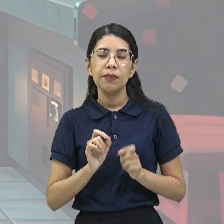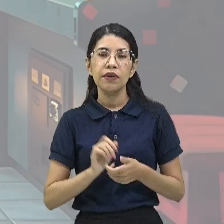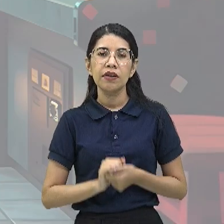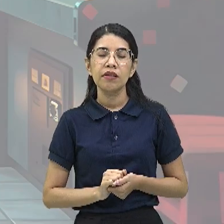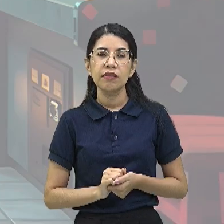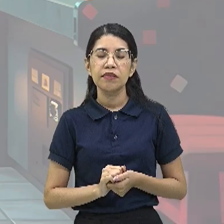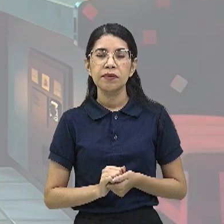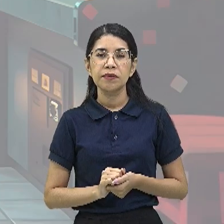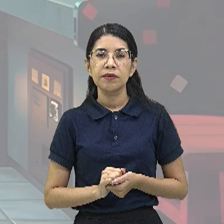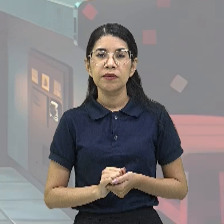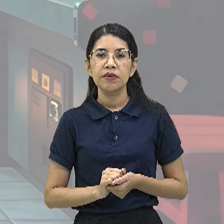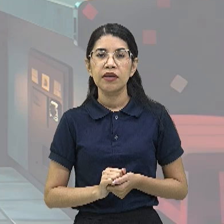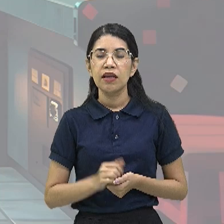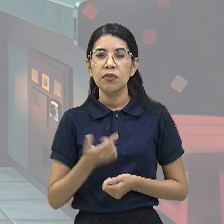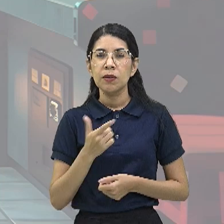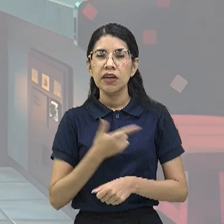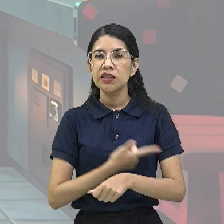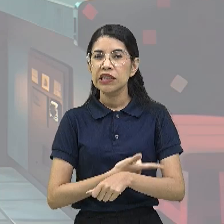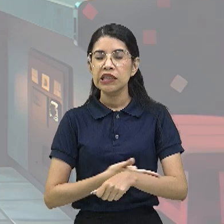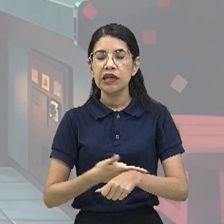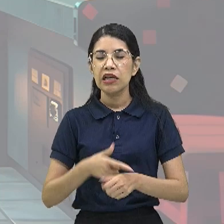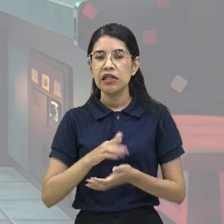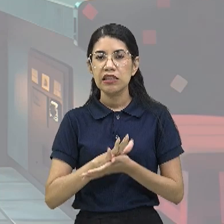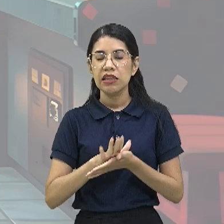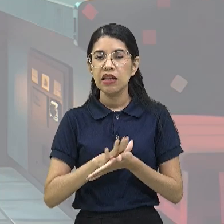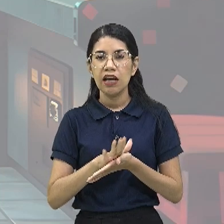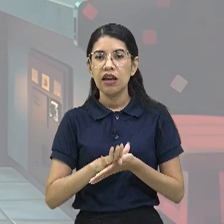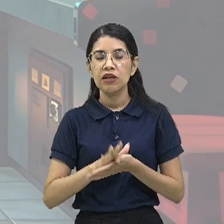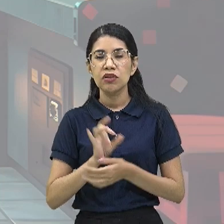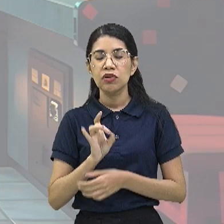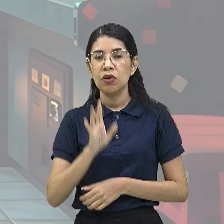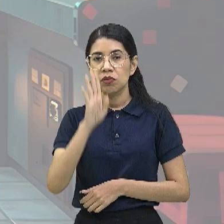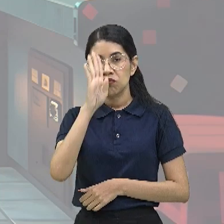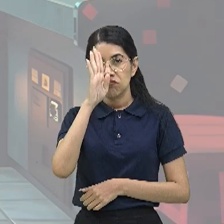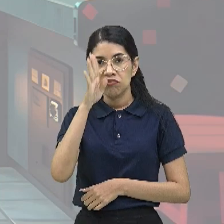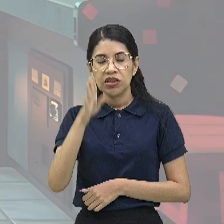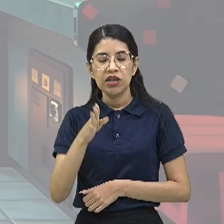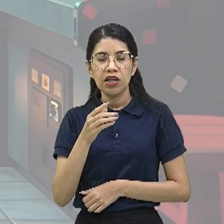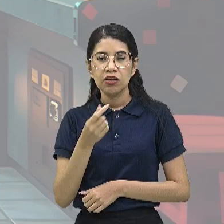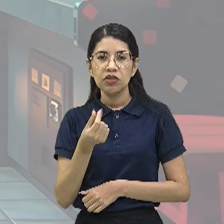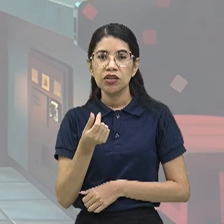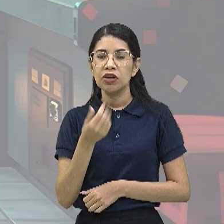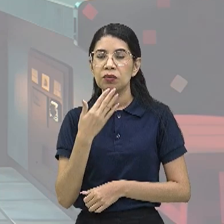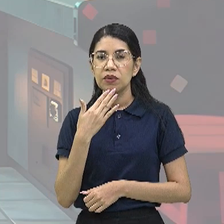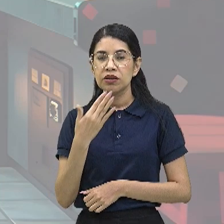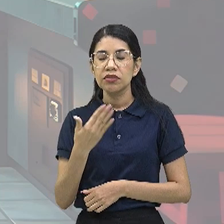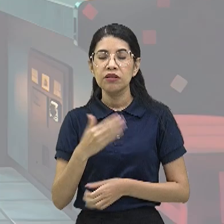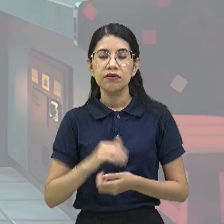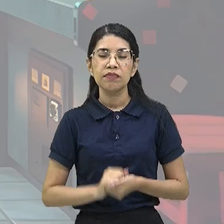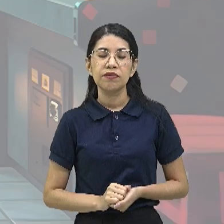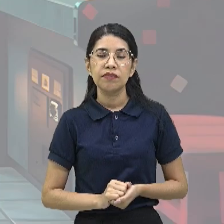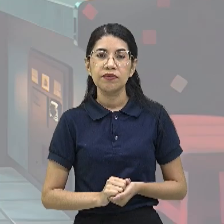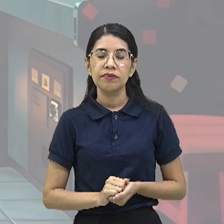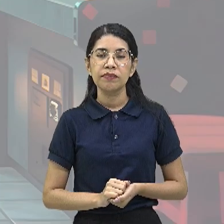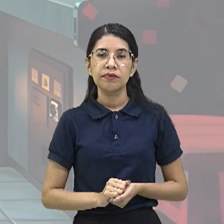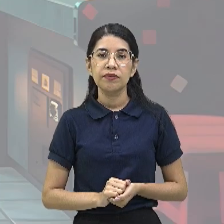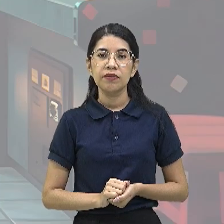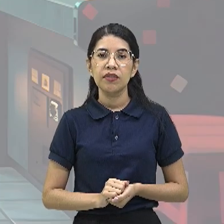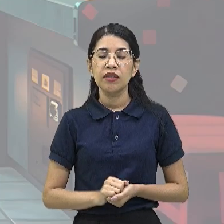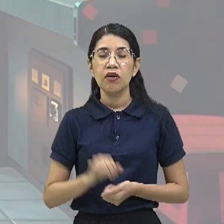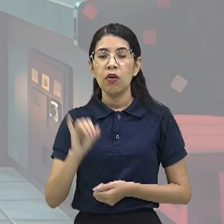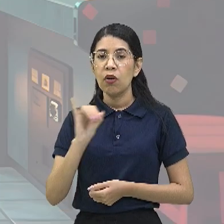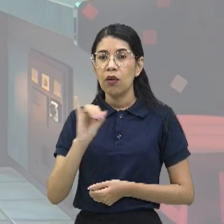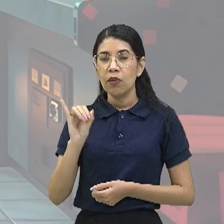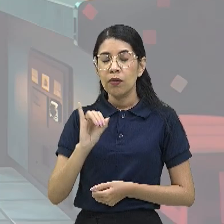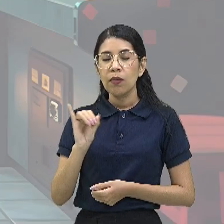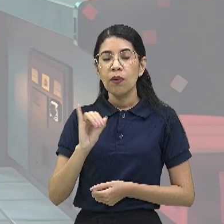é bem gentil, procura ser bem educado para pedir essas coisas, né? Então ele já vai direto: Oi